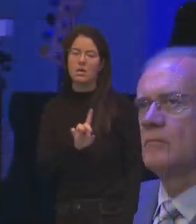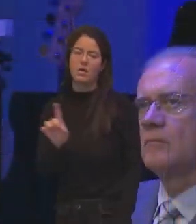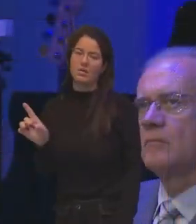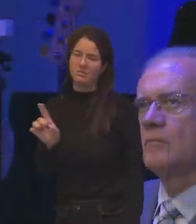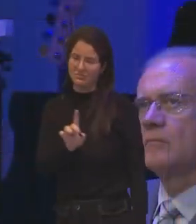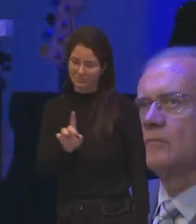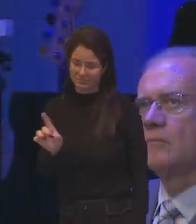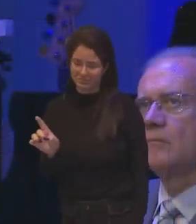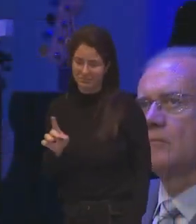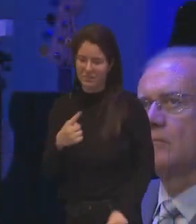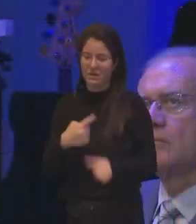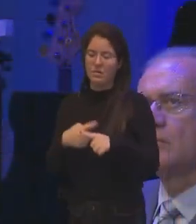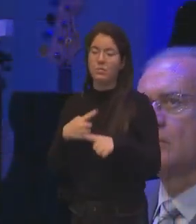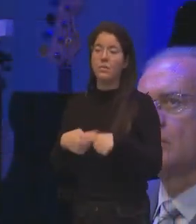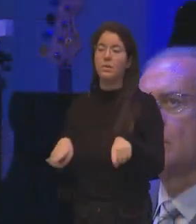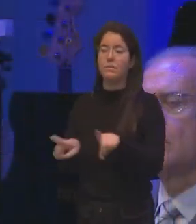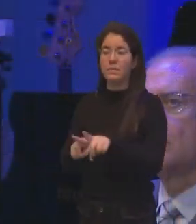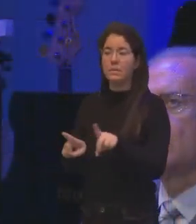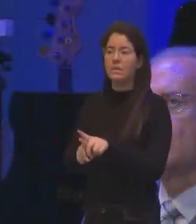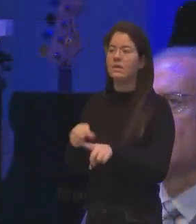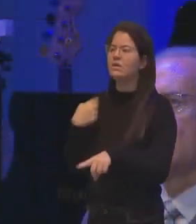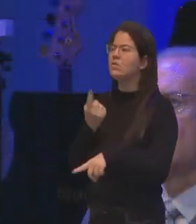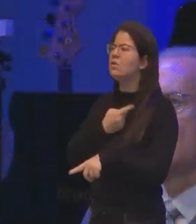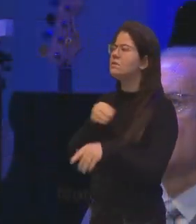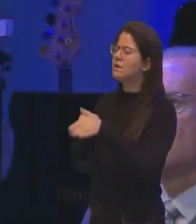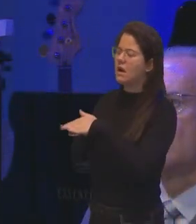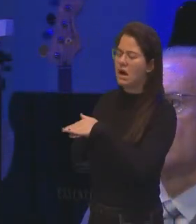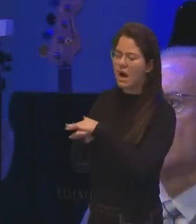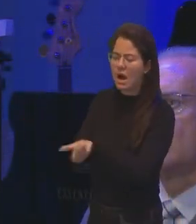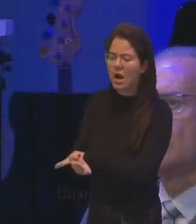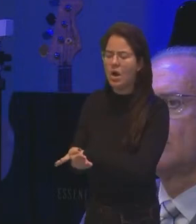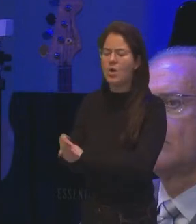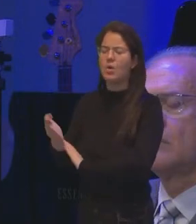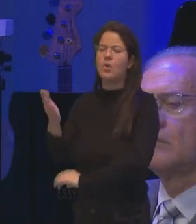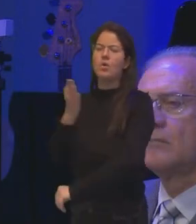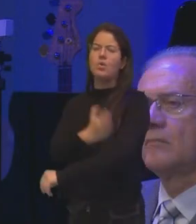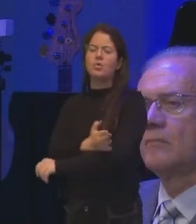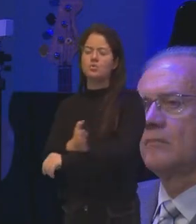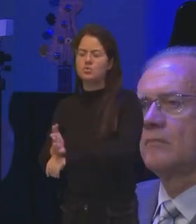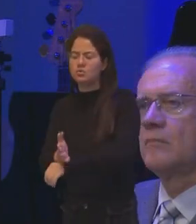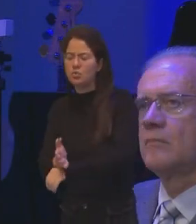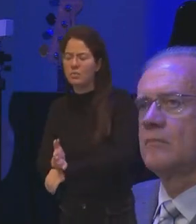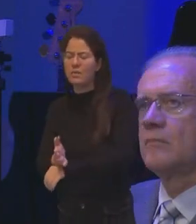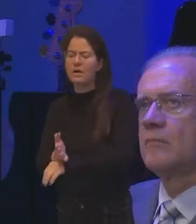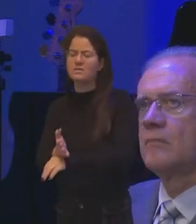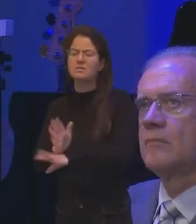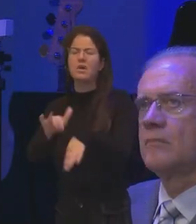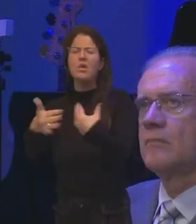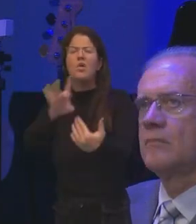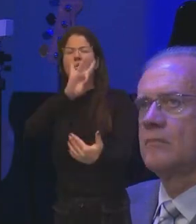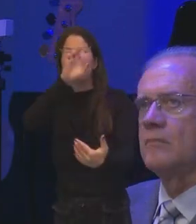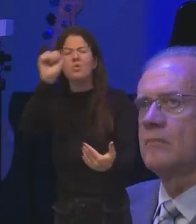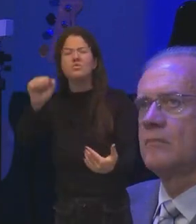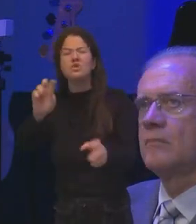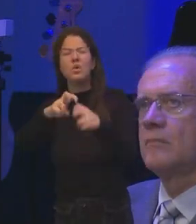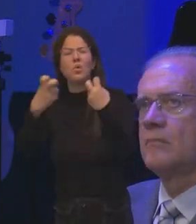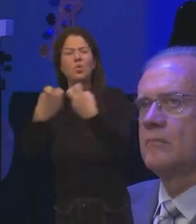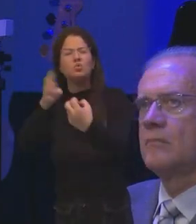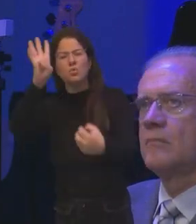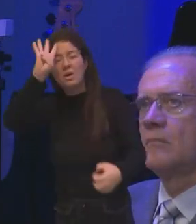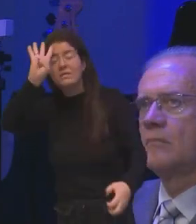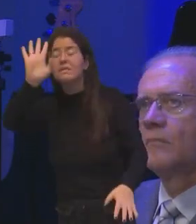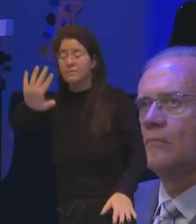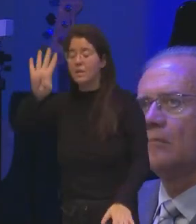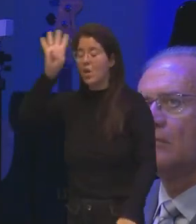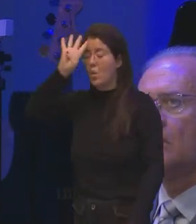porque também estamos acostumados: pastor, que dia é o culto na semana? Quarta-feira. Pois bem,